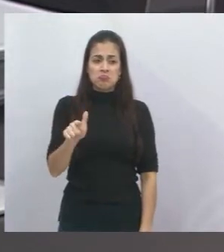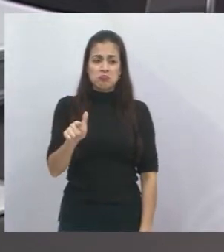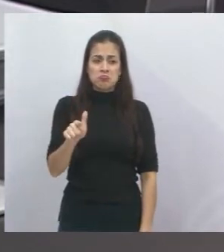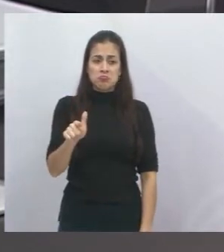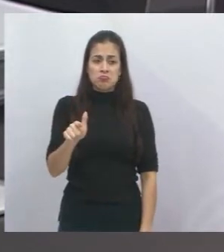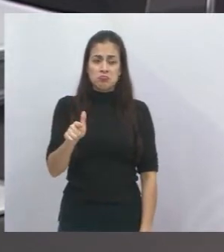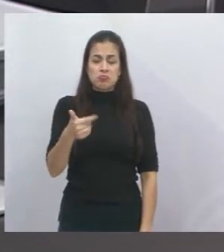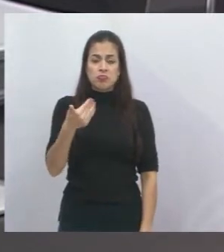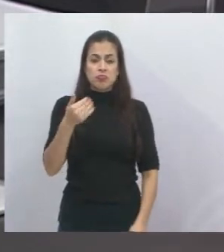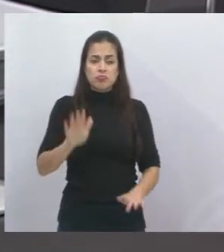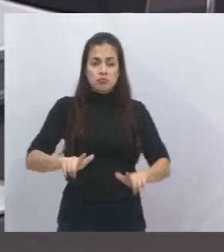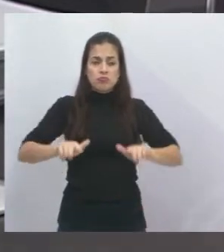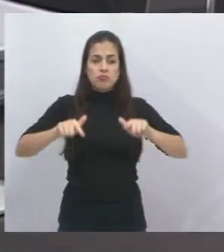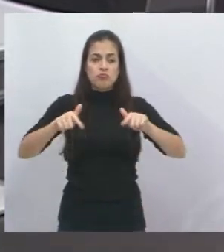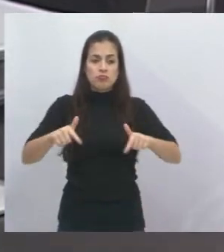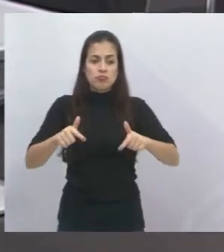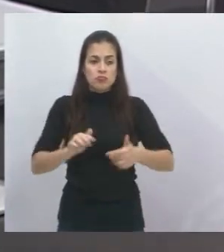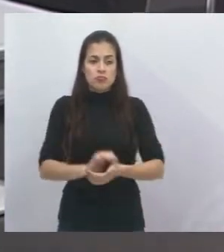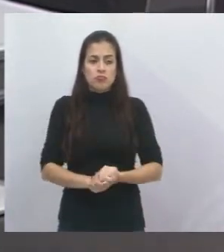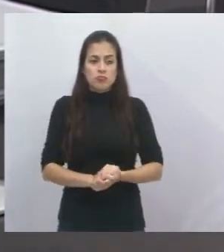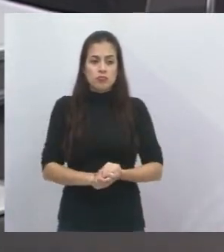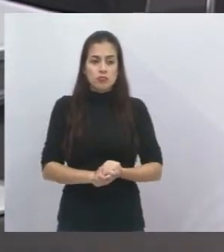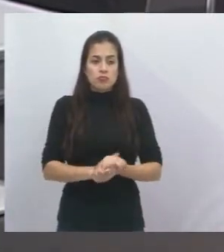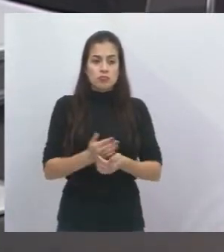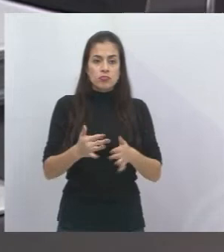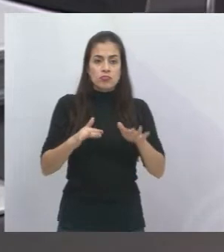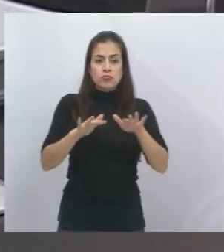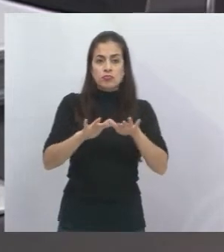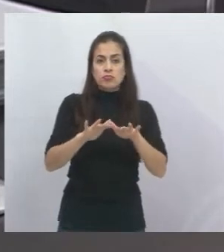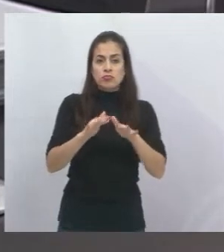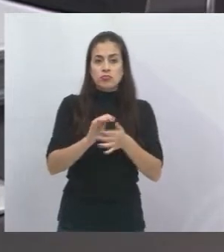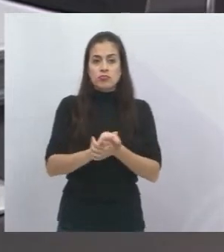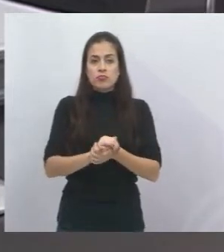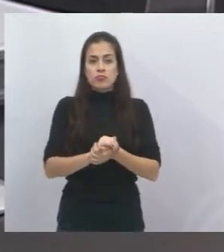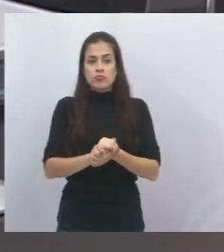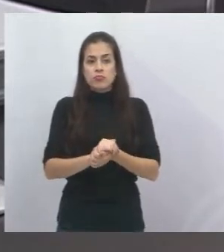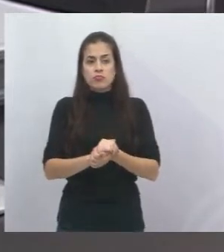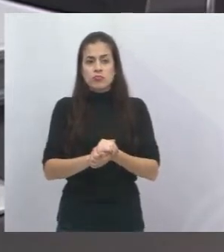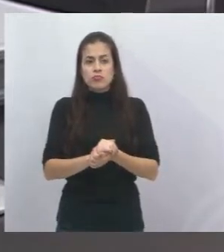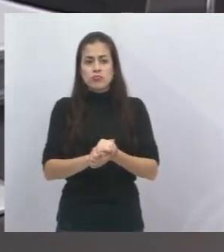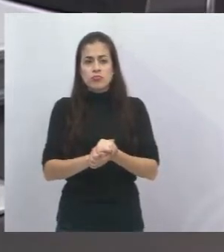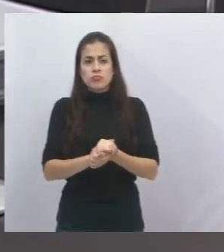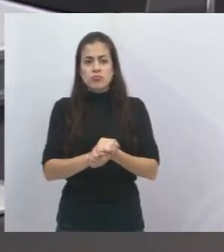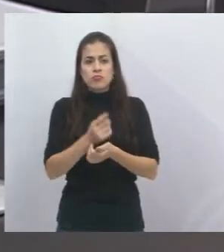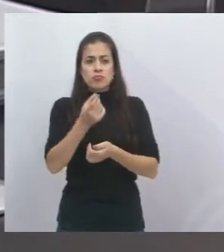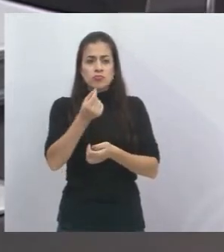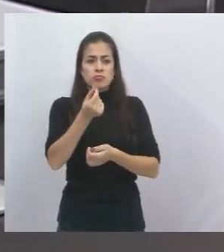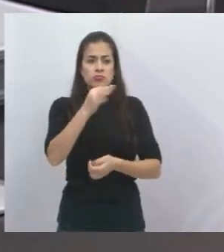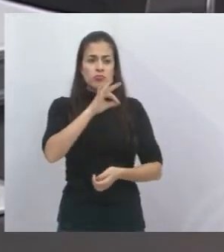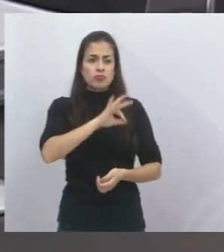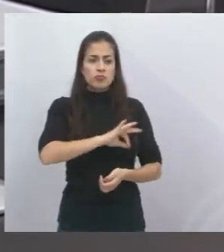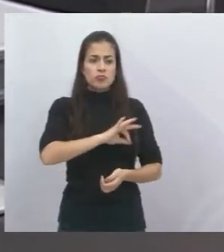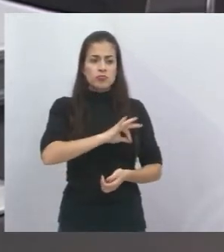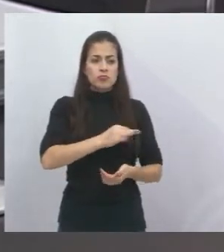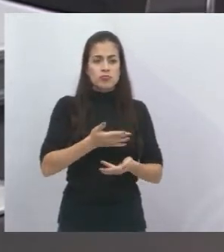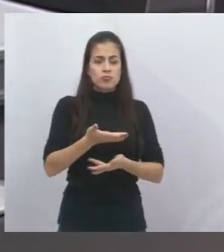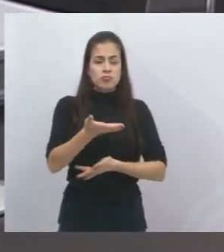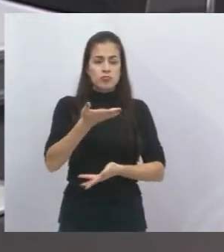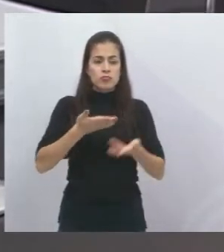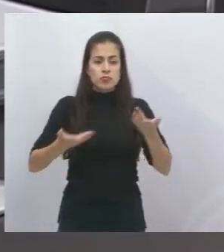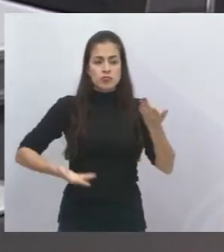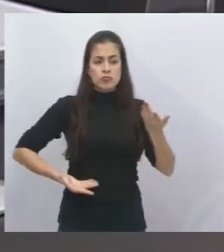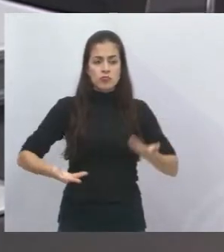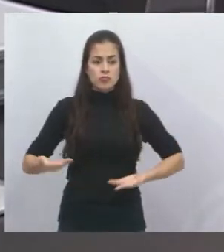do déficit, não haverá mais espaço sequer para reposições salariais dos